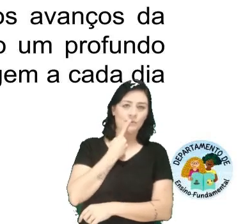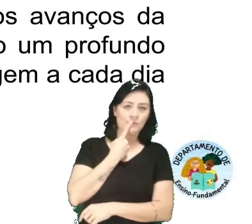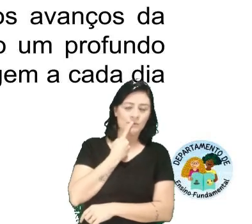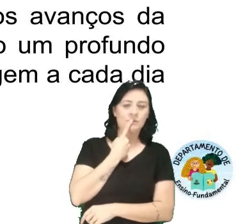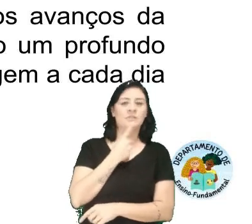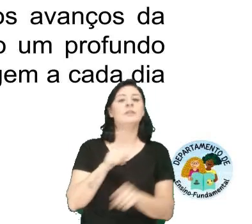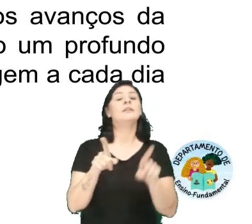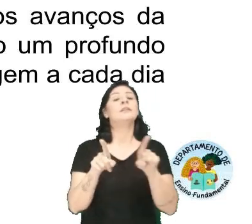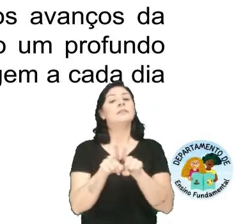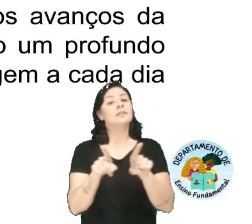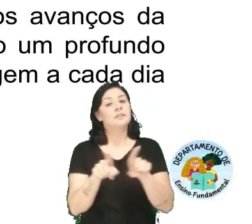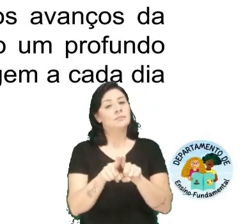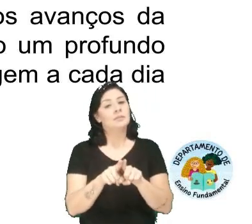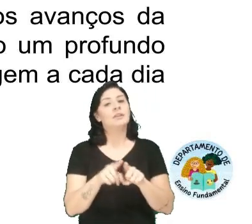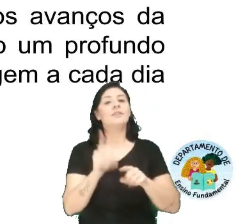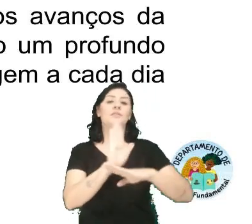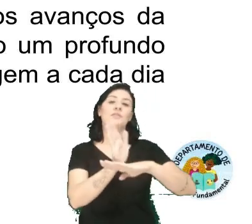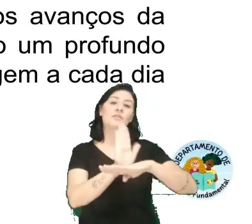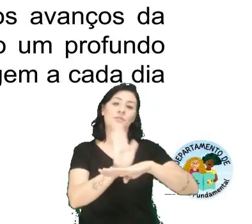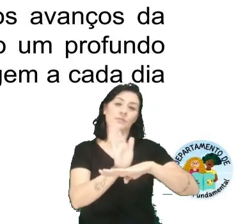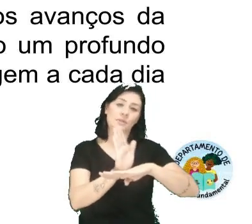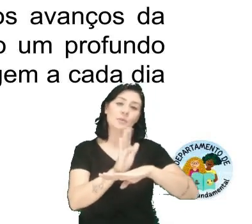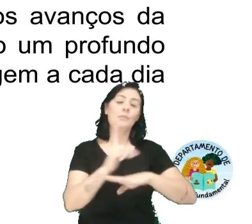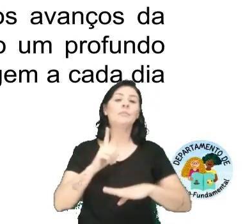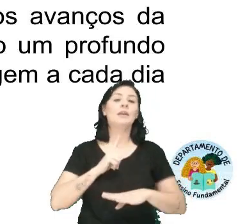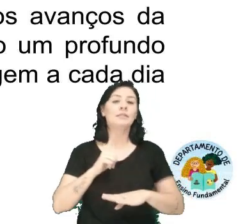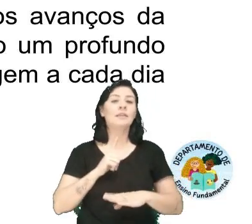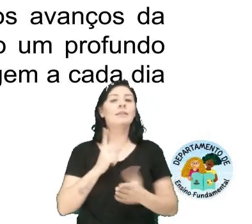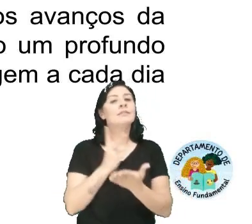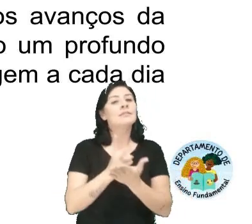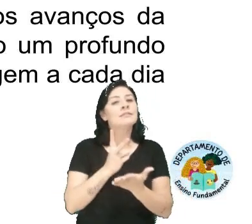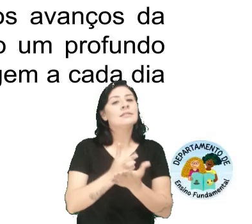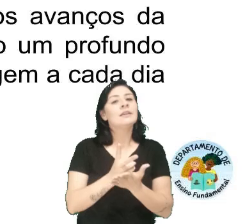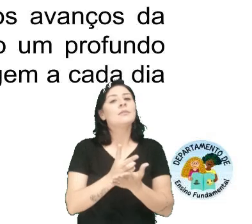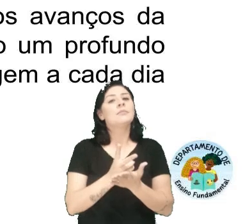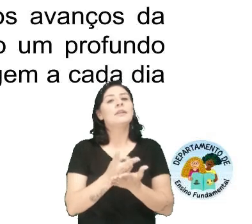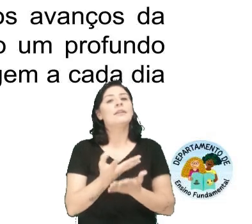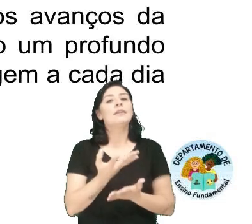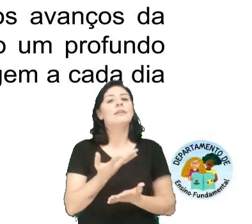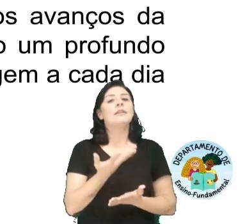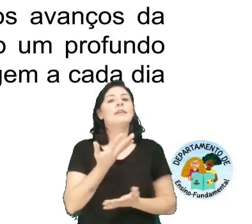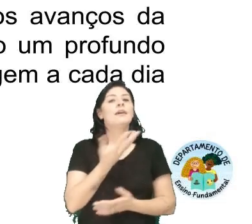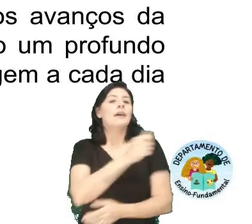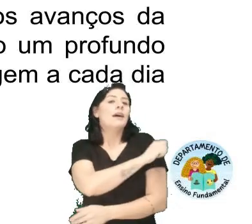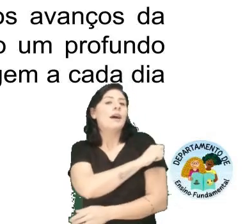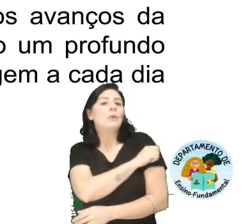E também os vídeos, eles proporcionam também para os alunos que têm alguma dificuldade, porque